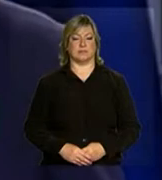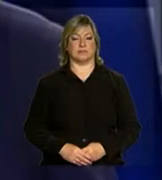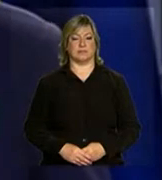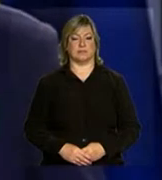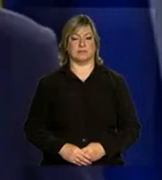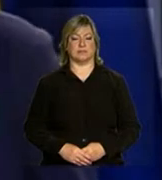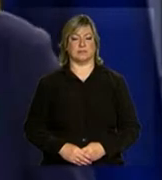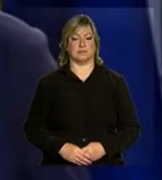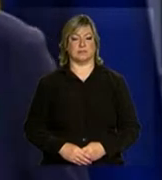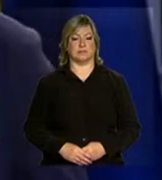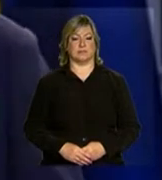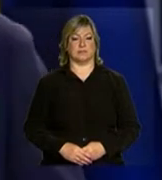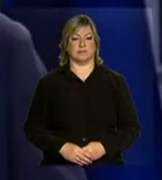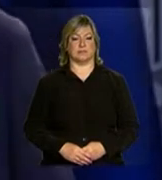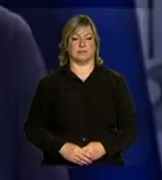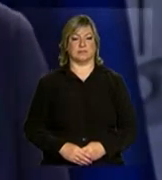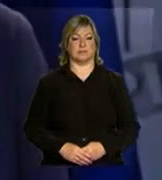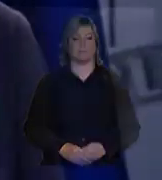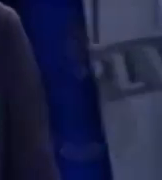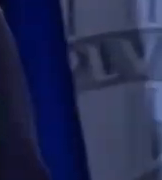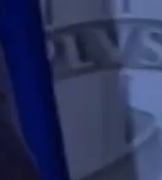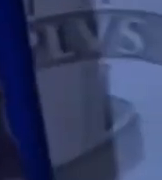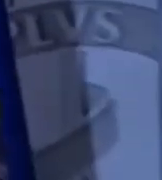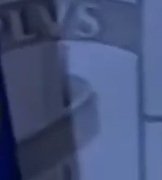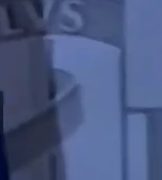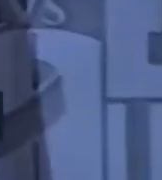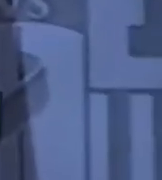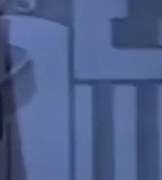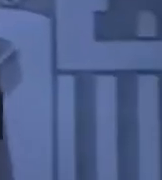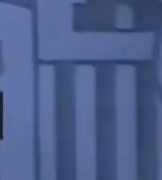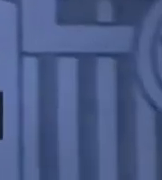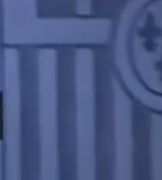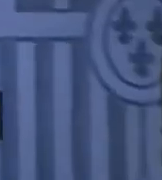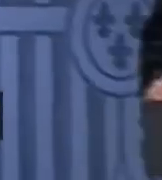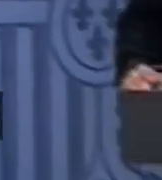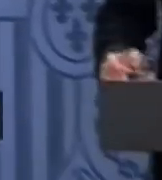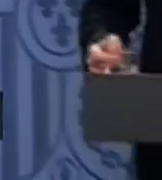Muito bem, muchas gracias. Preguntas?